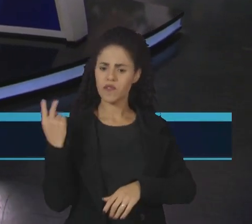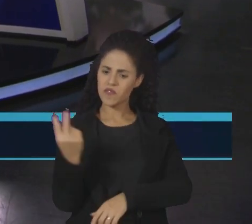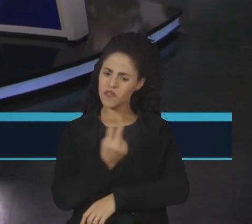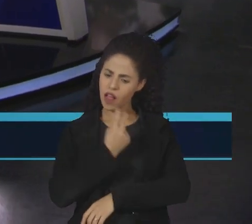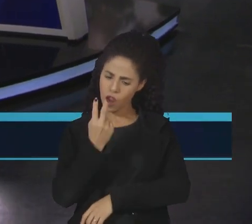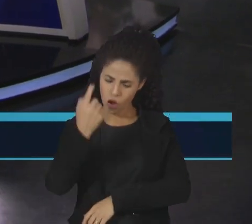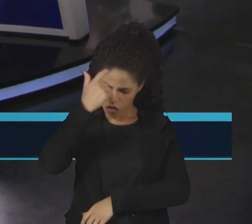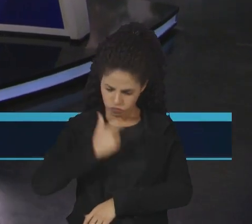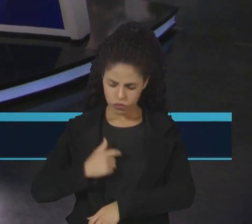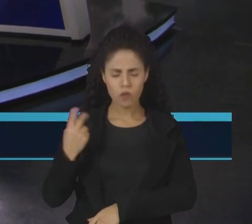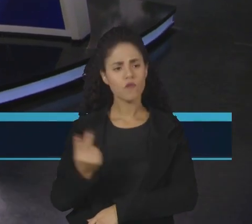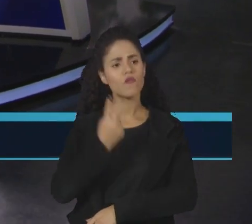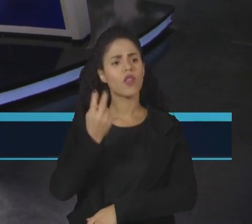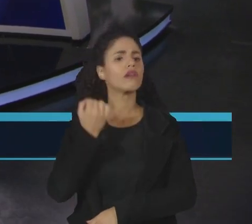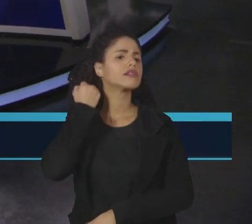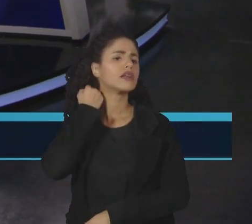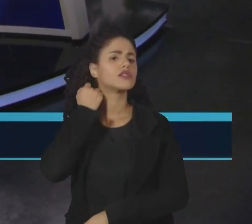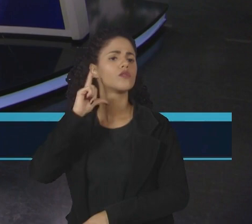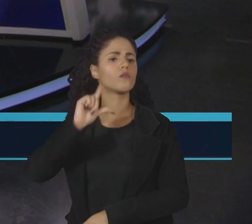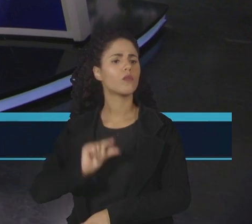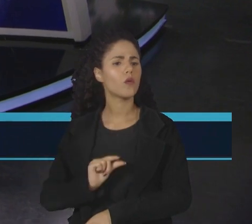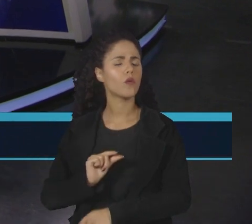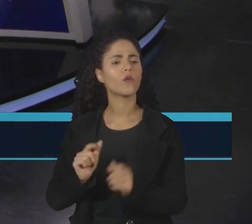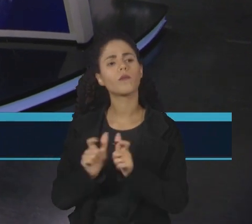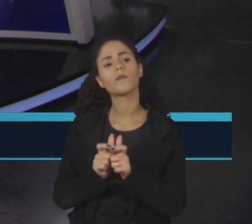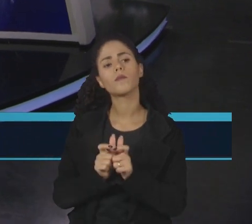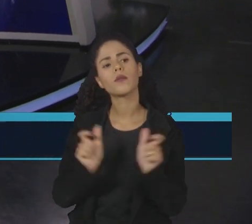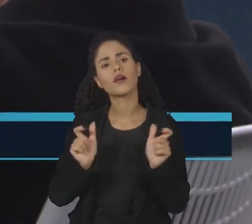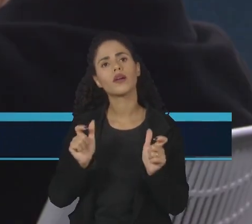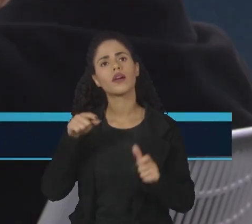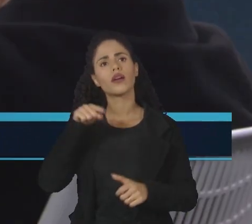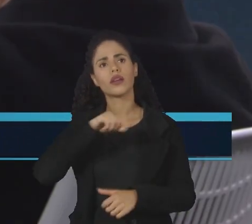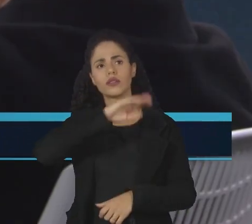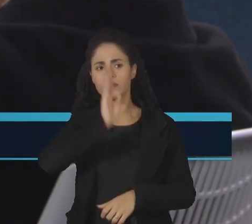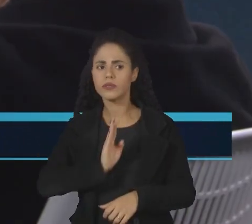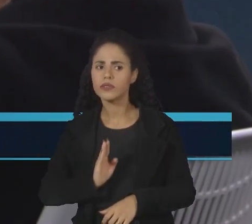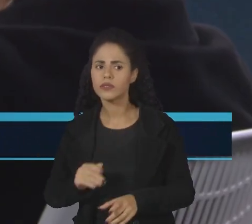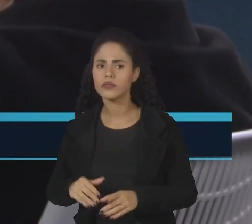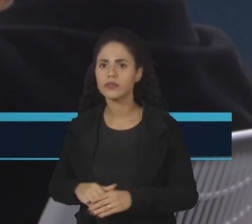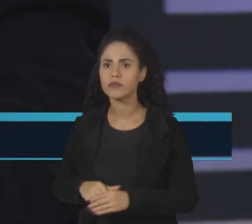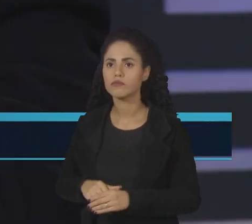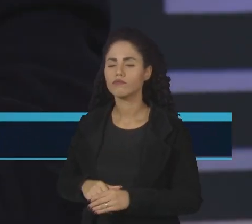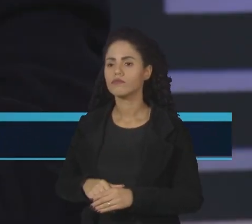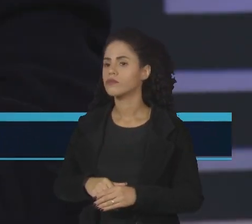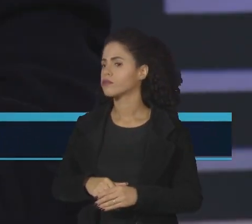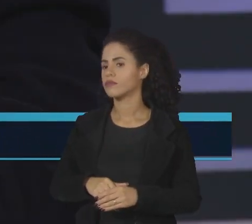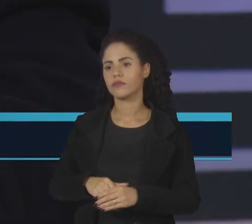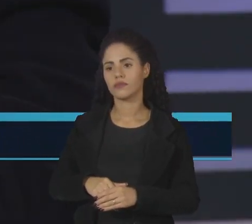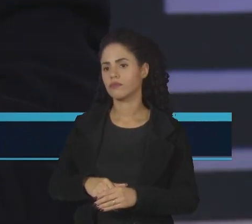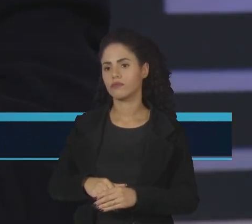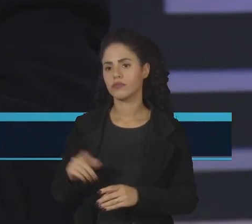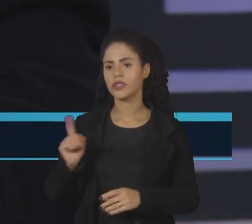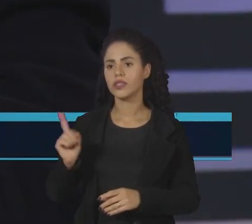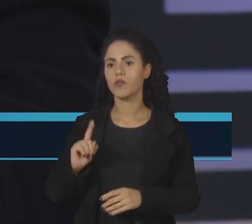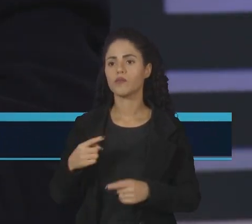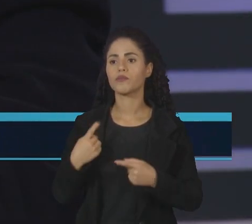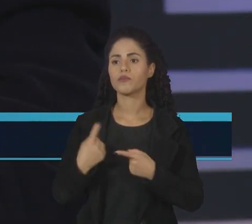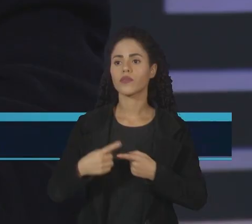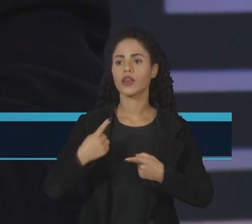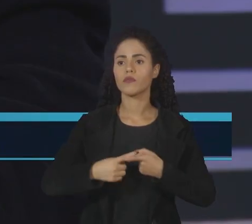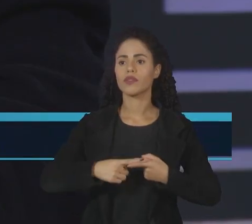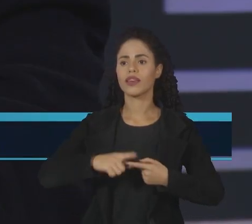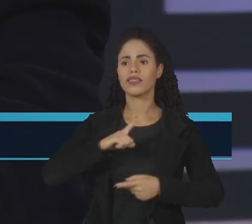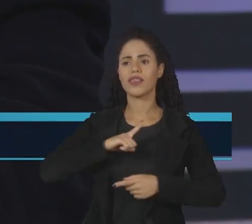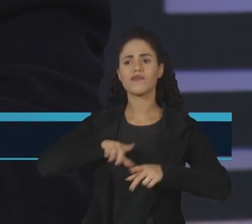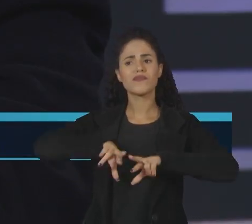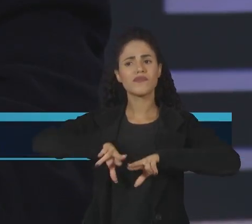menos estresse faz parte da maioria dos brasileiros? Claro que não, né? Acho que isso tem várias faces.